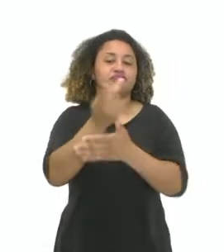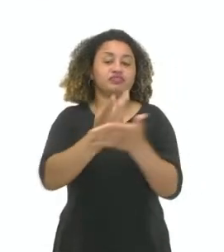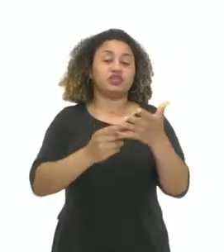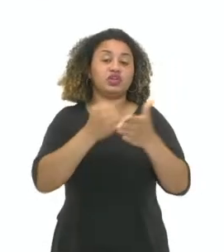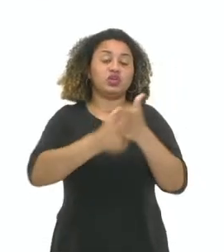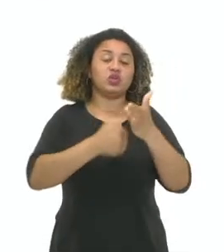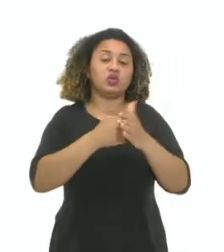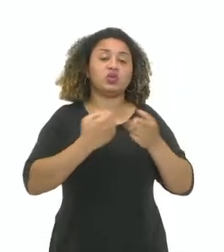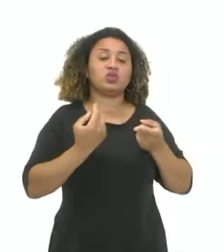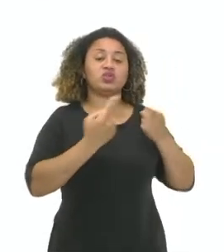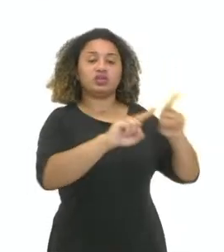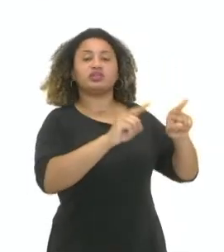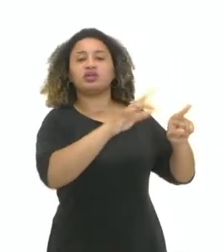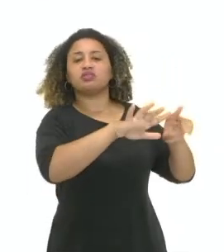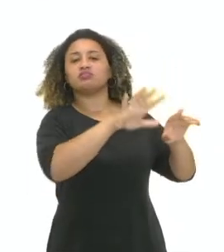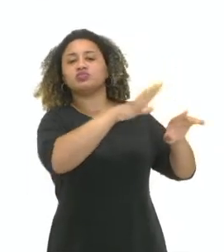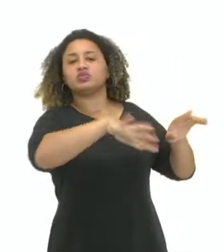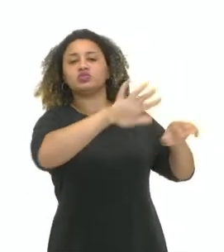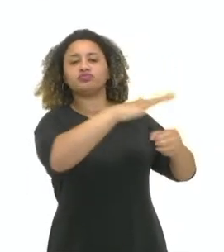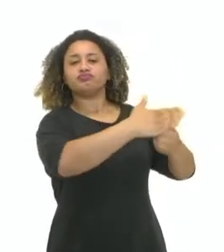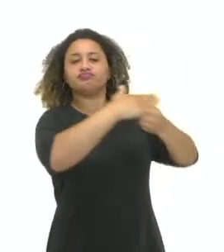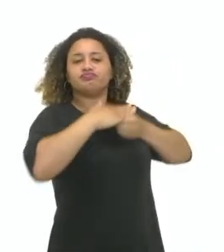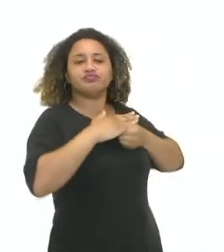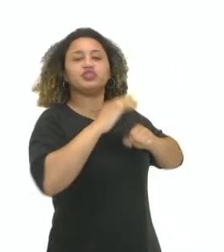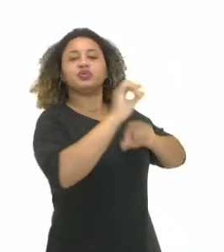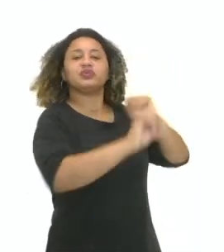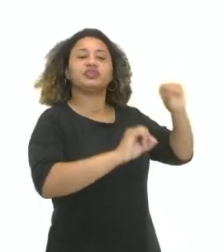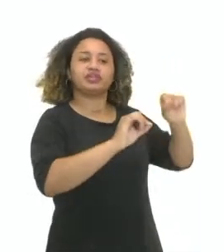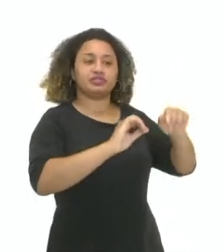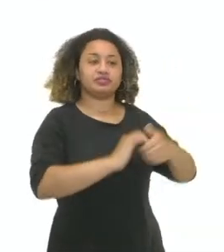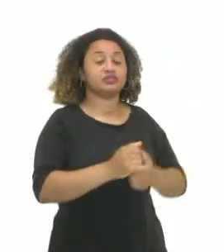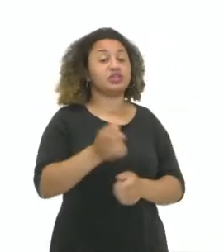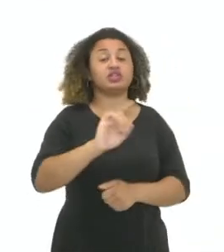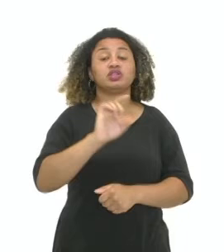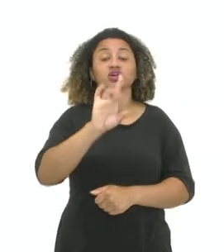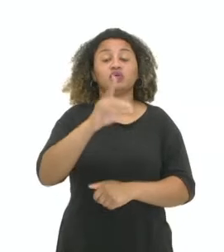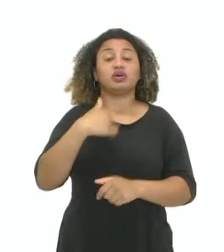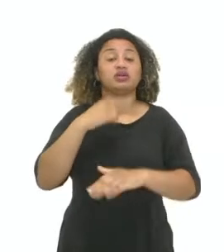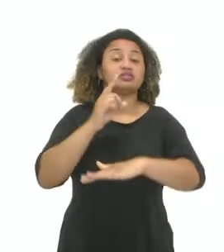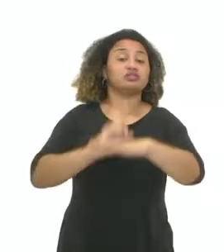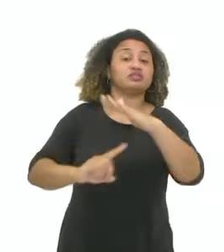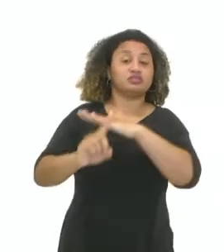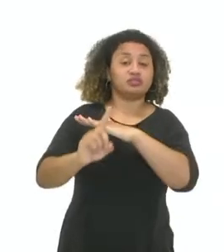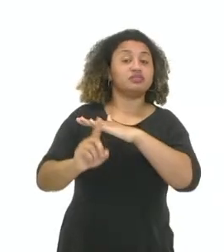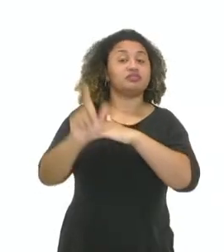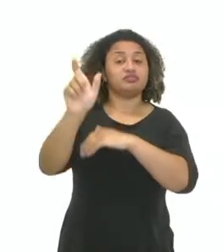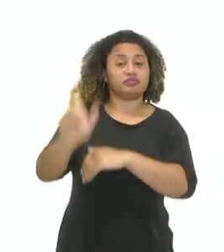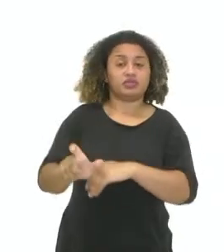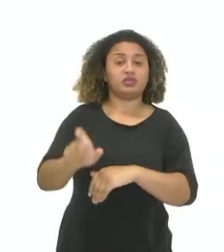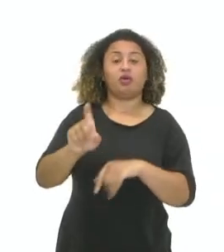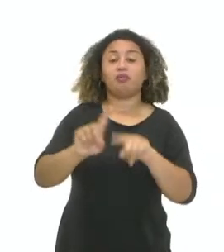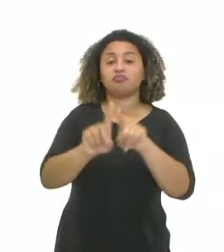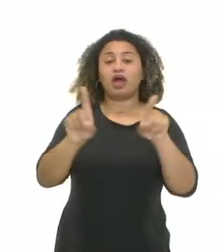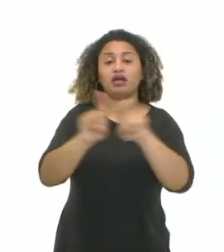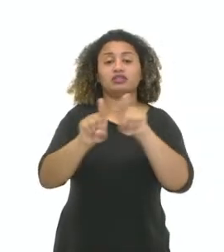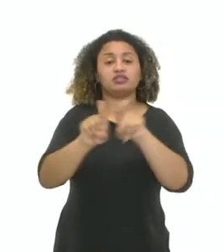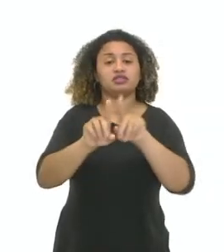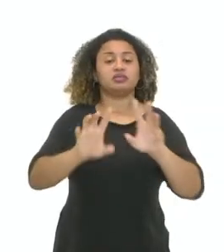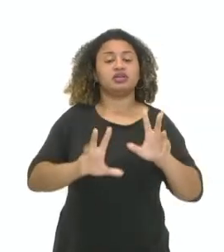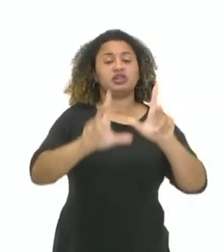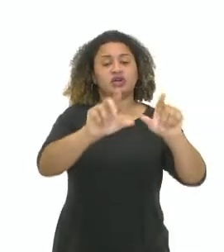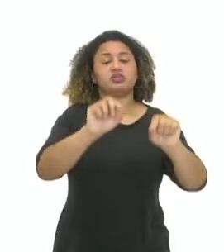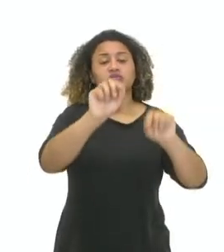contra o sistema que oprime. Então, não se refere apenas ao protagonista, ao Severino, mas a todos